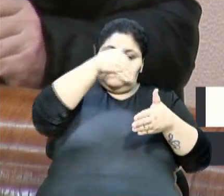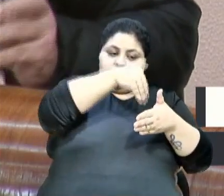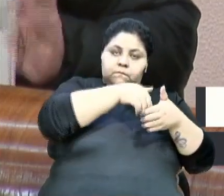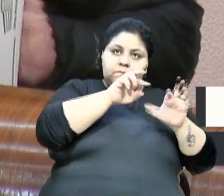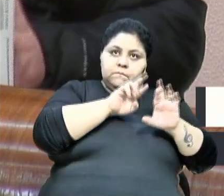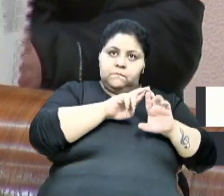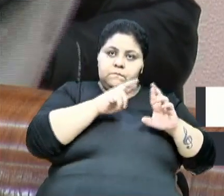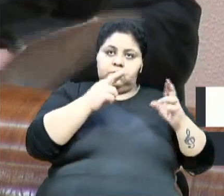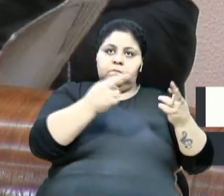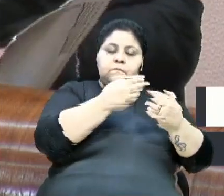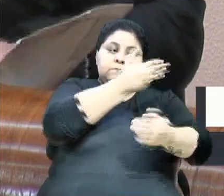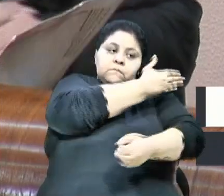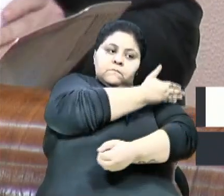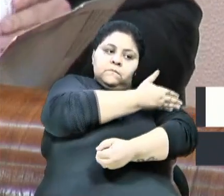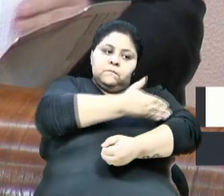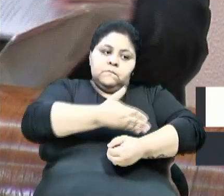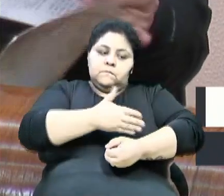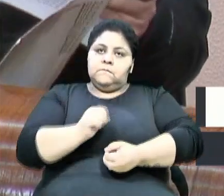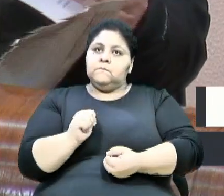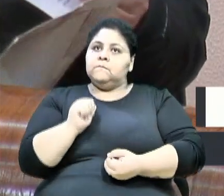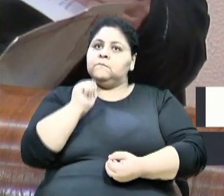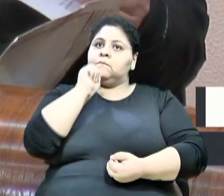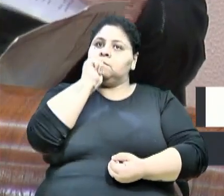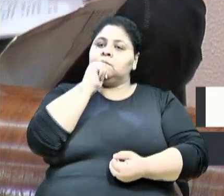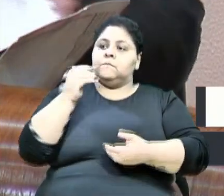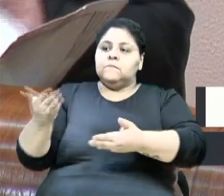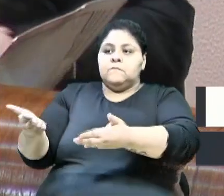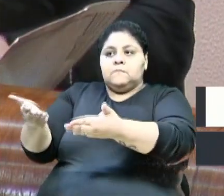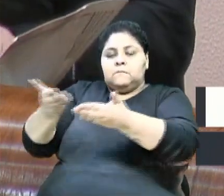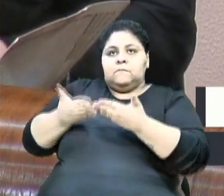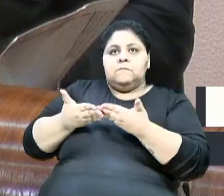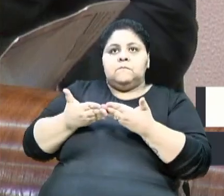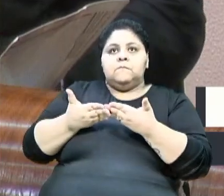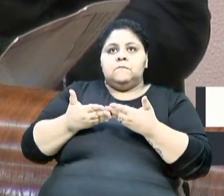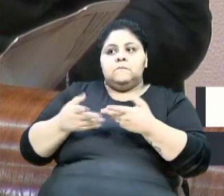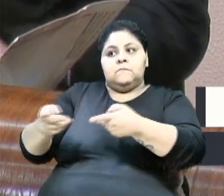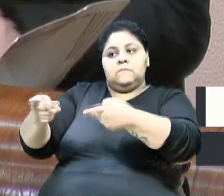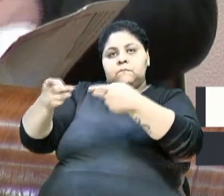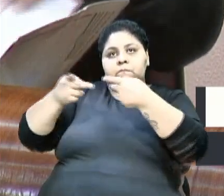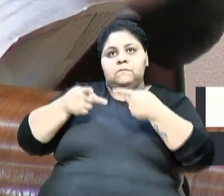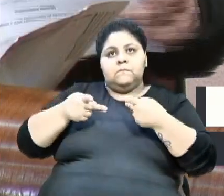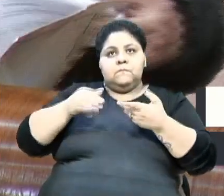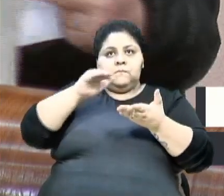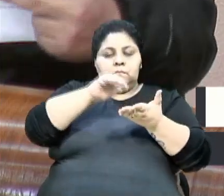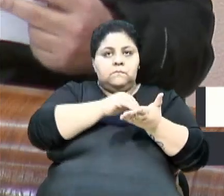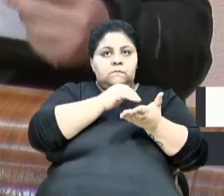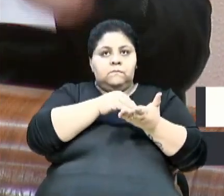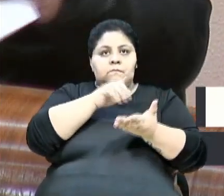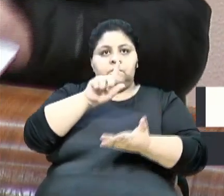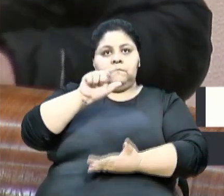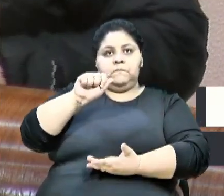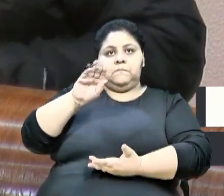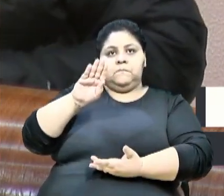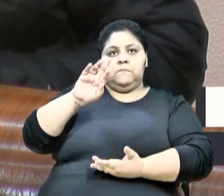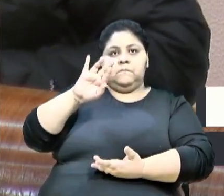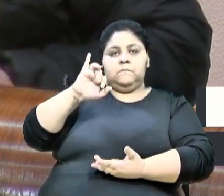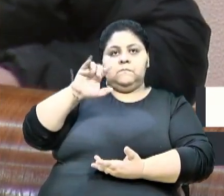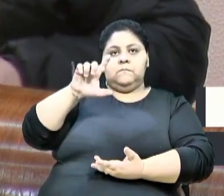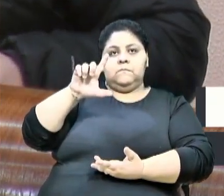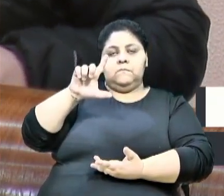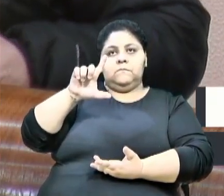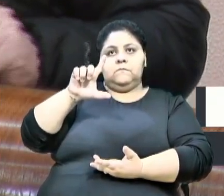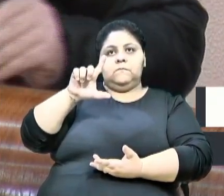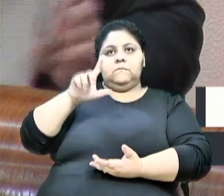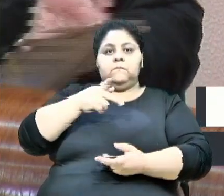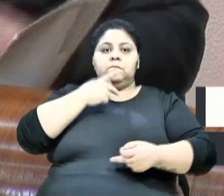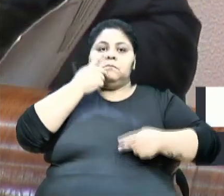ordinária será suspensa para recepcionar o visitante ilustre secretário Gabriel Citon, falando